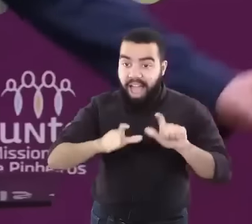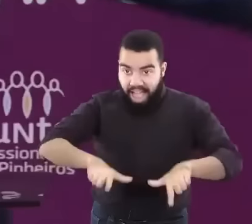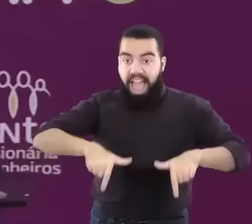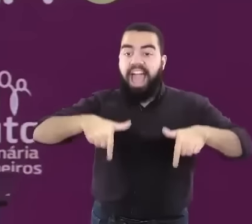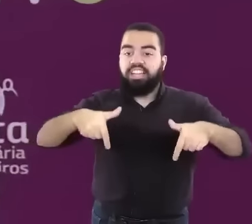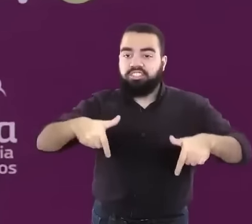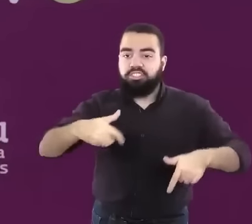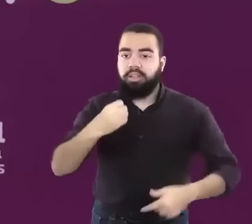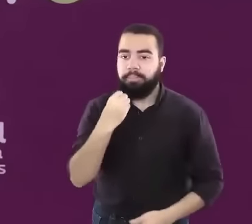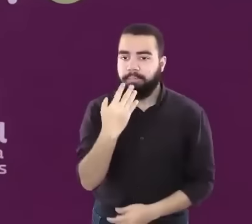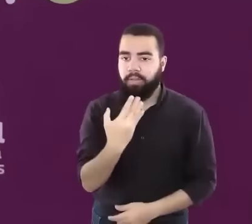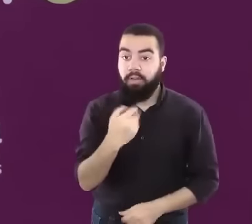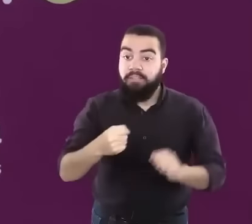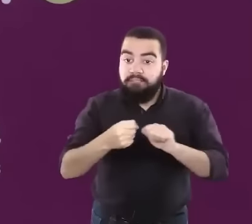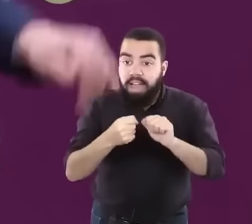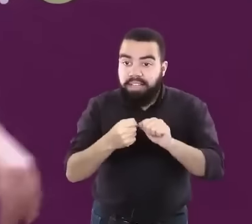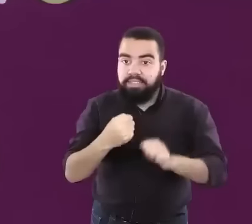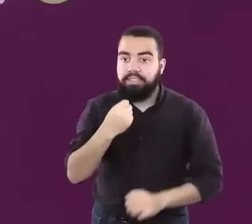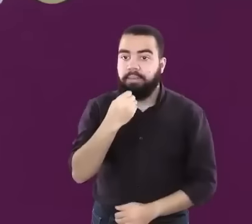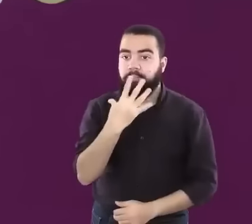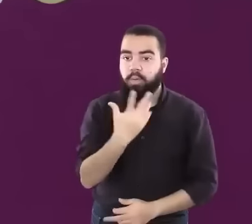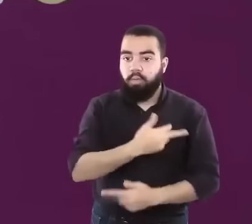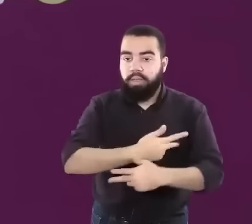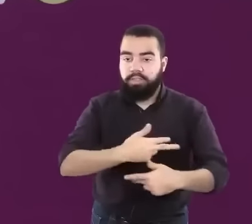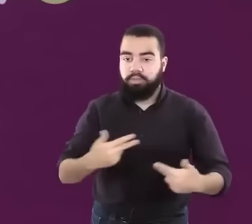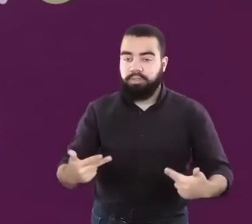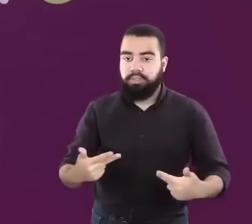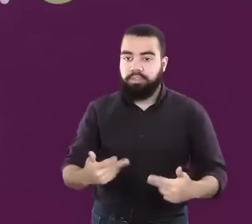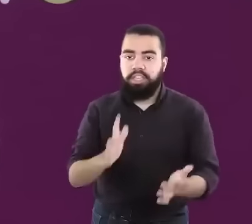Jesus Cristo enquanto esteve aqui ele só fez o